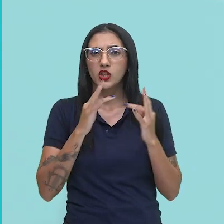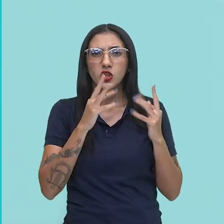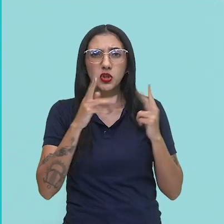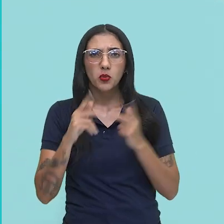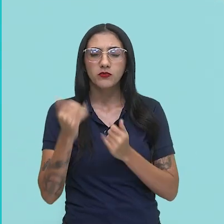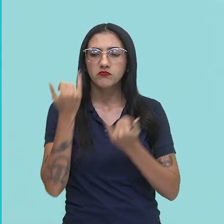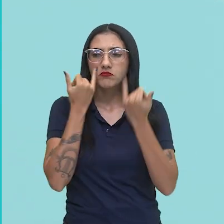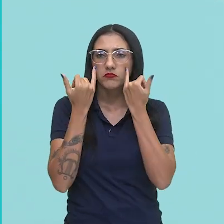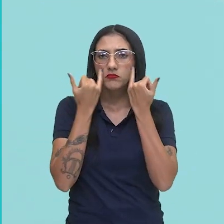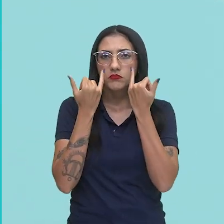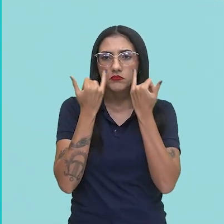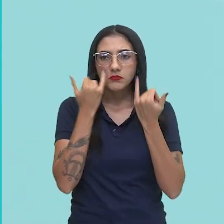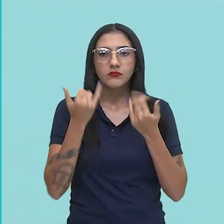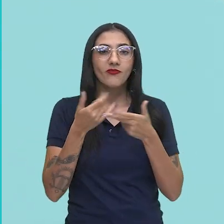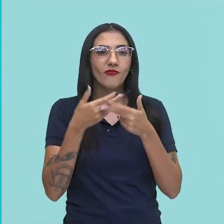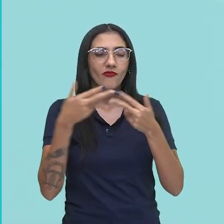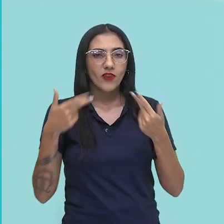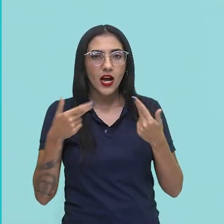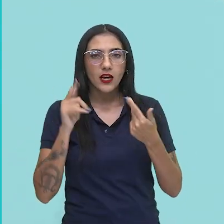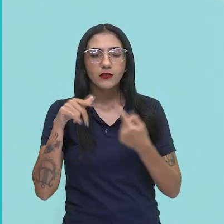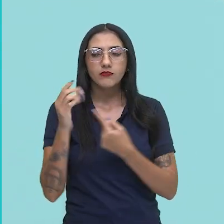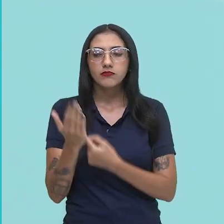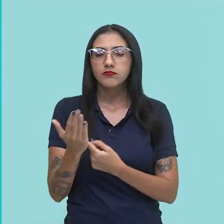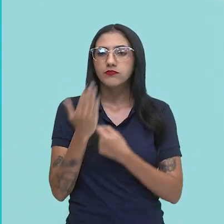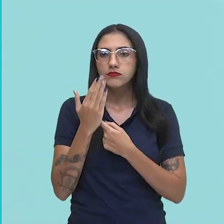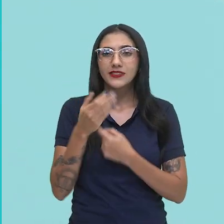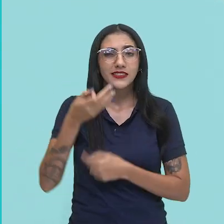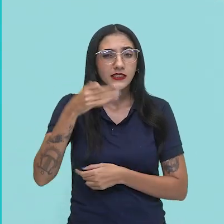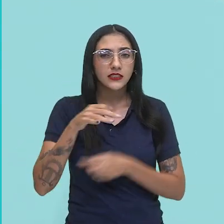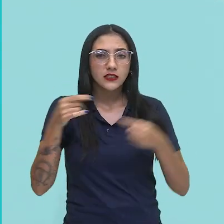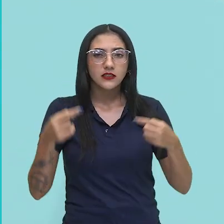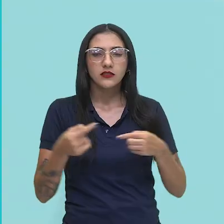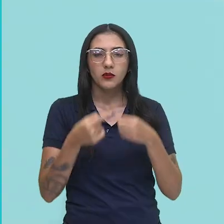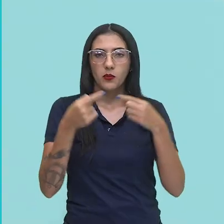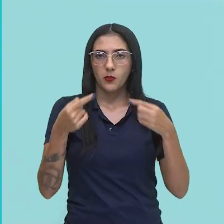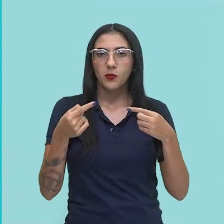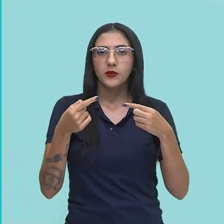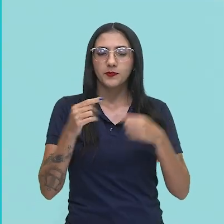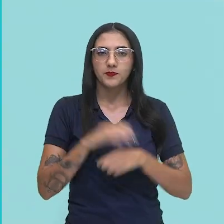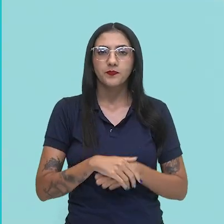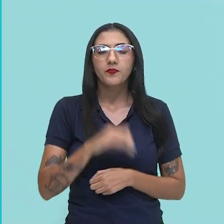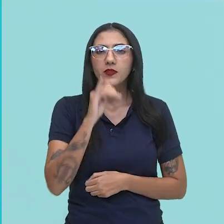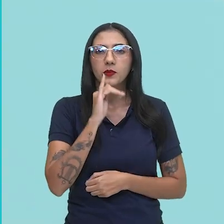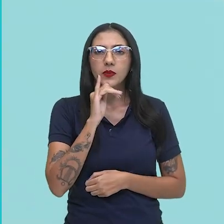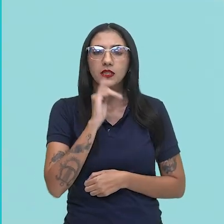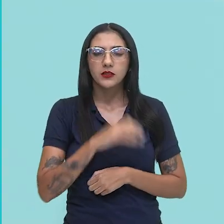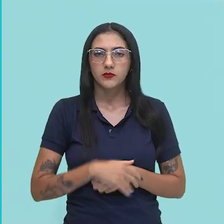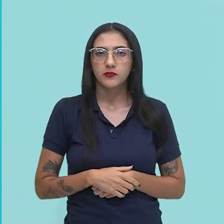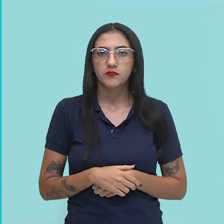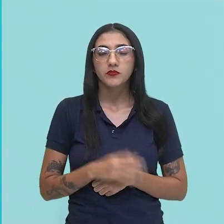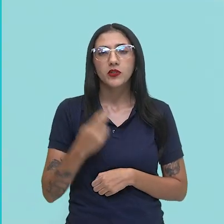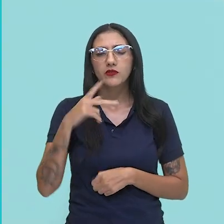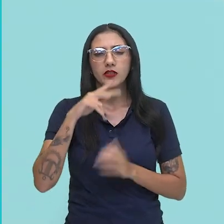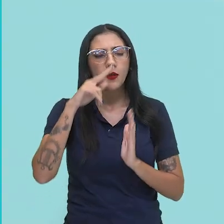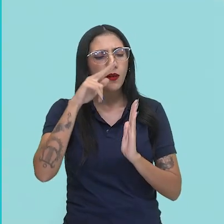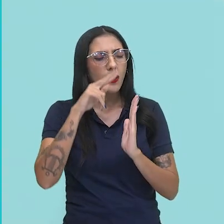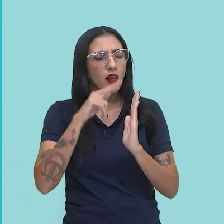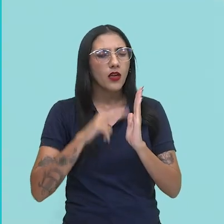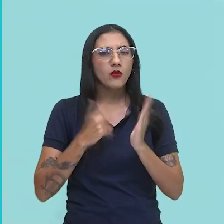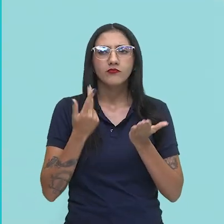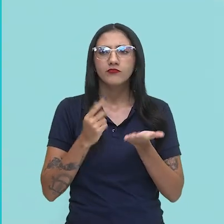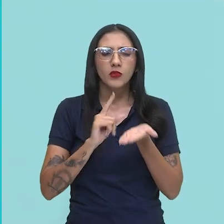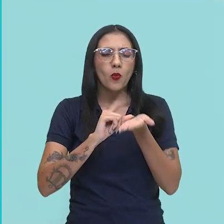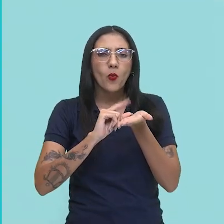todas as informações que vocês receberem trarão exatamente essa informação, tá? Por exemplo, você leu determinado